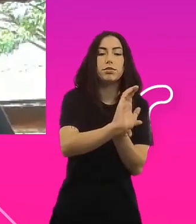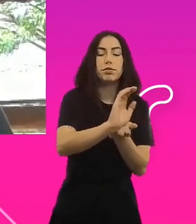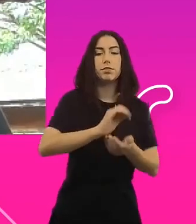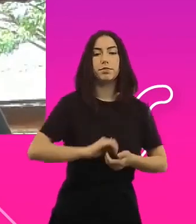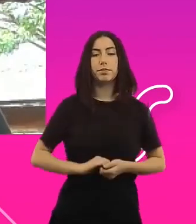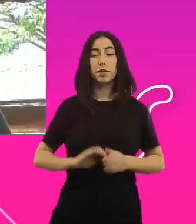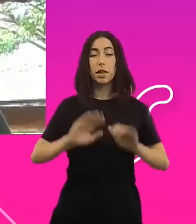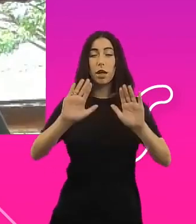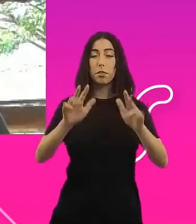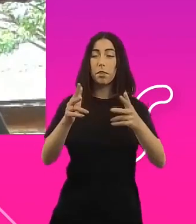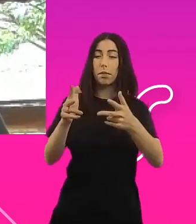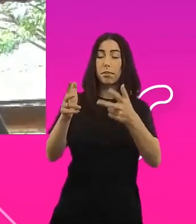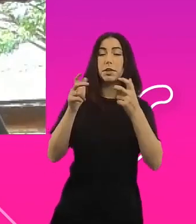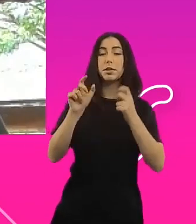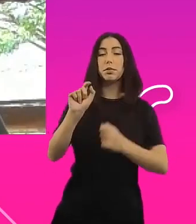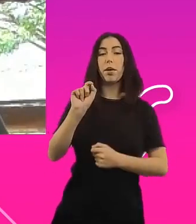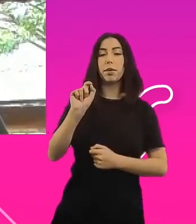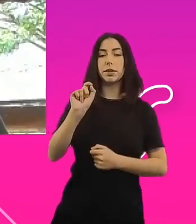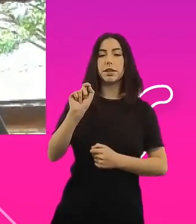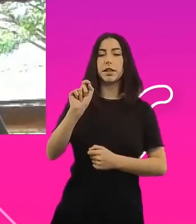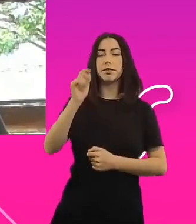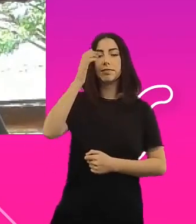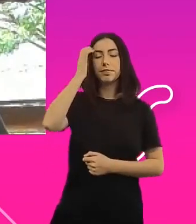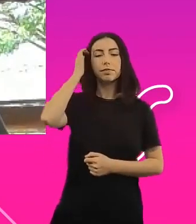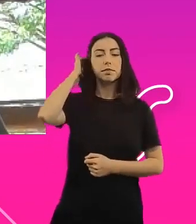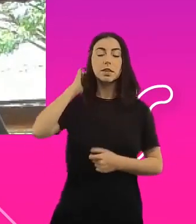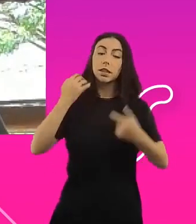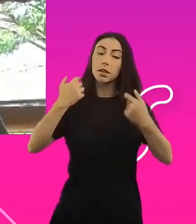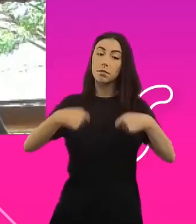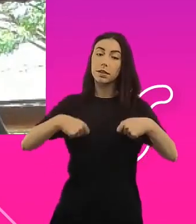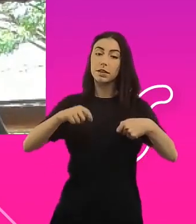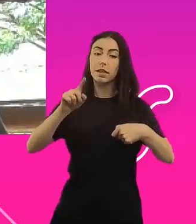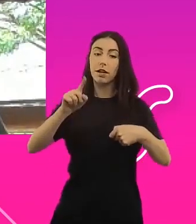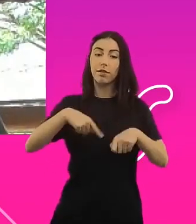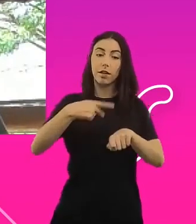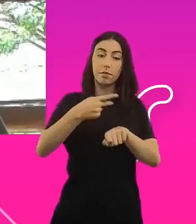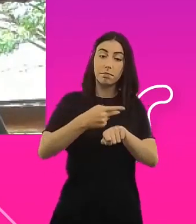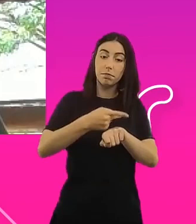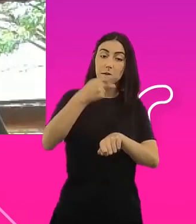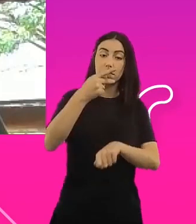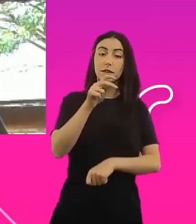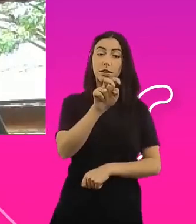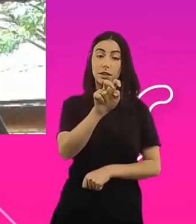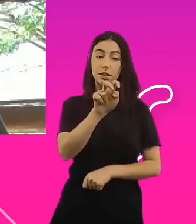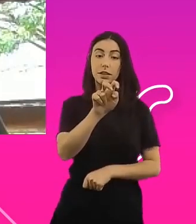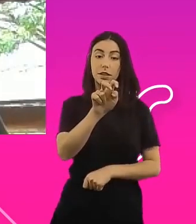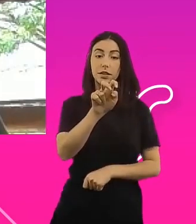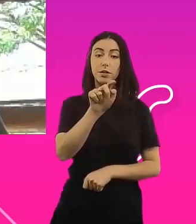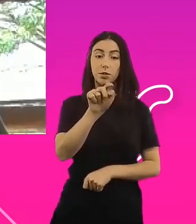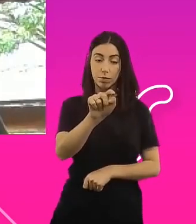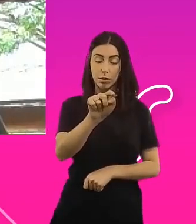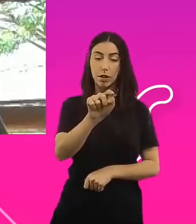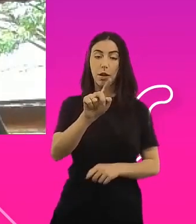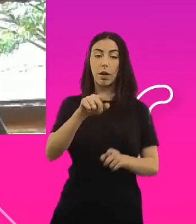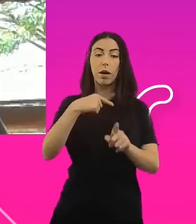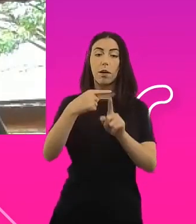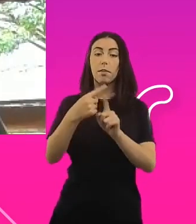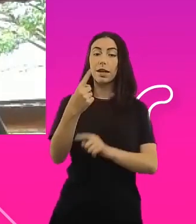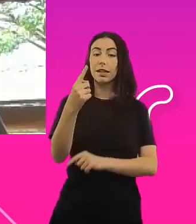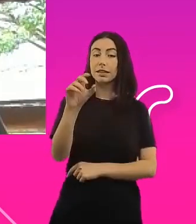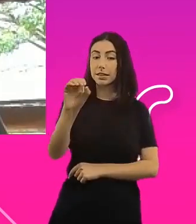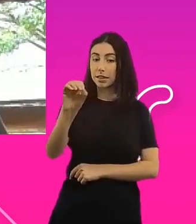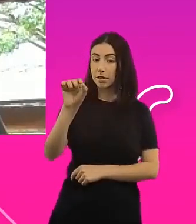no meio do processo que a gente tinha que lançar com premiações de 5 mil e 10 mil, porque tinham mulheres